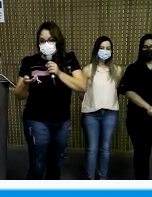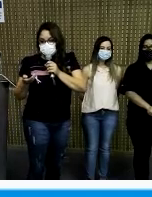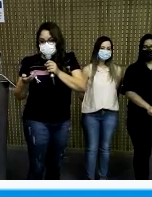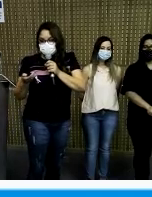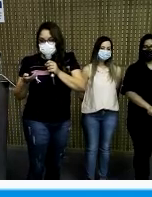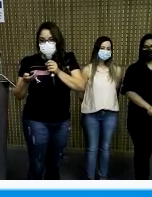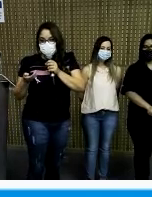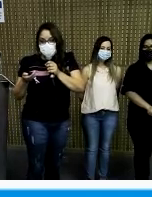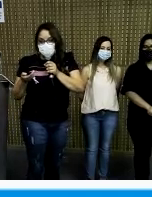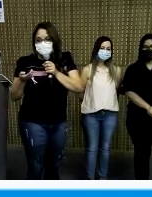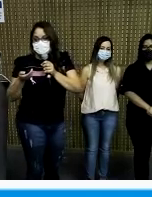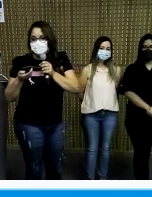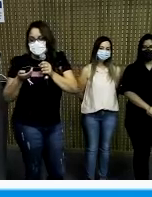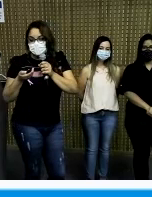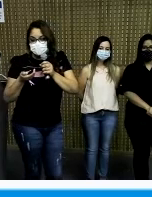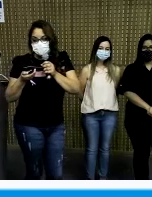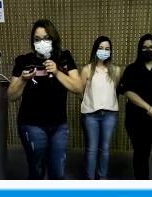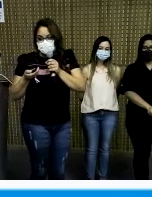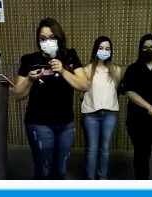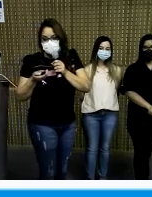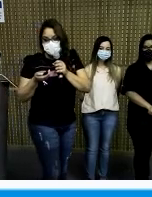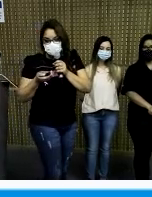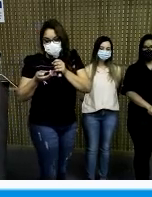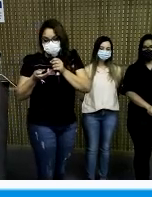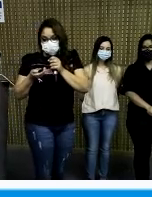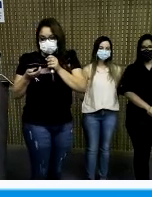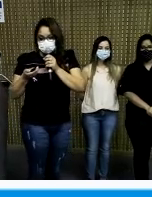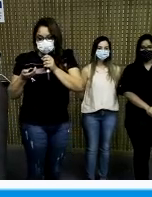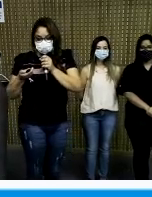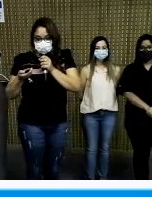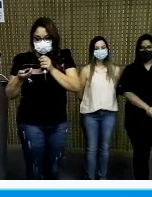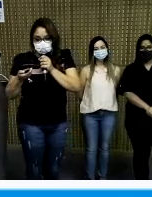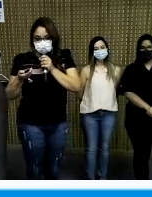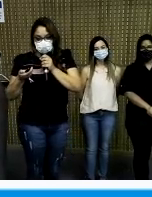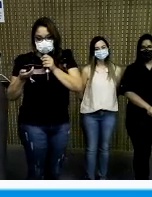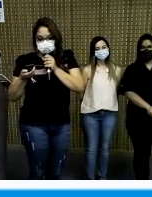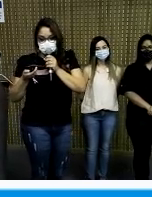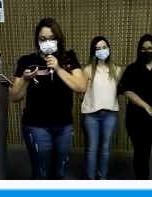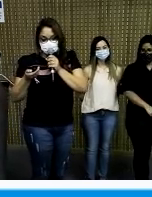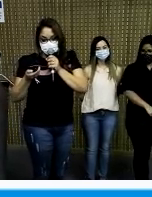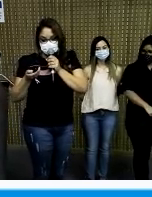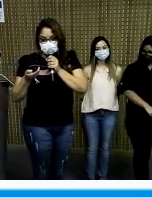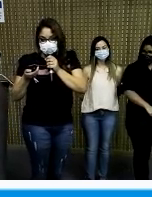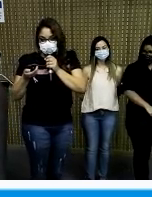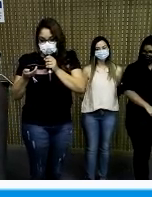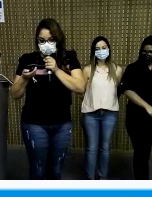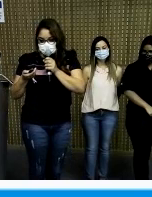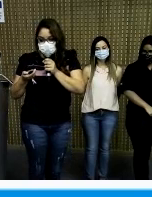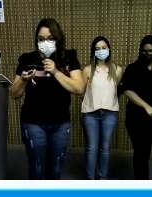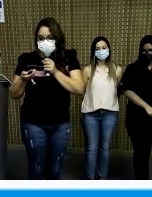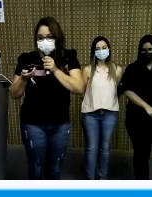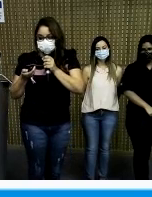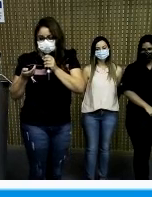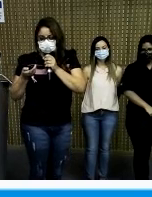Atenção à saúde nutricional. Nós temos aí, na população de 397, consultas de enfermagem e